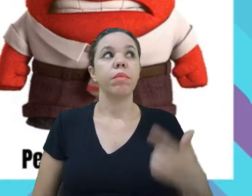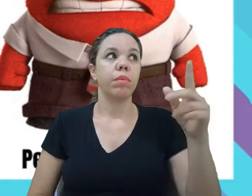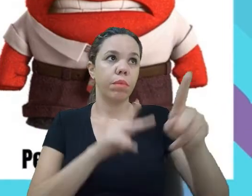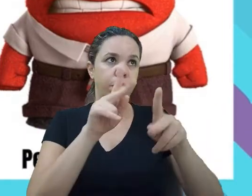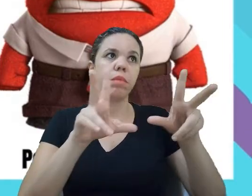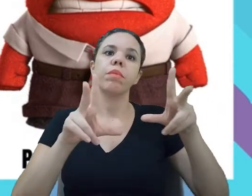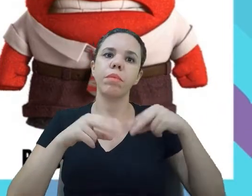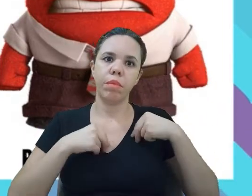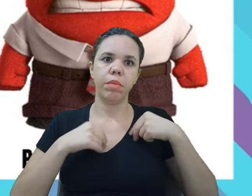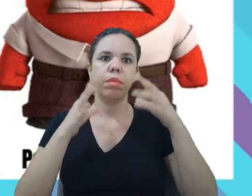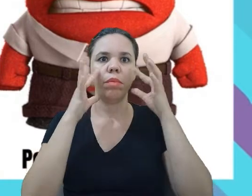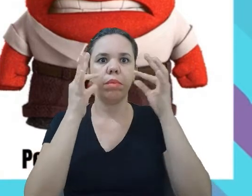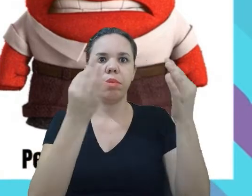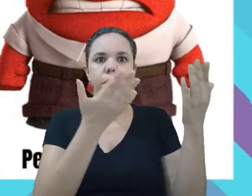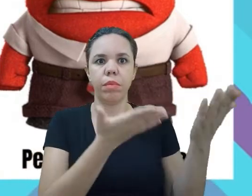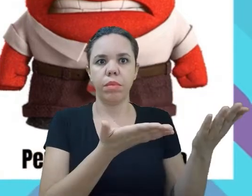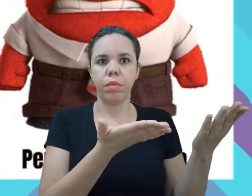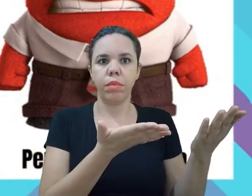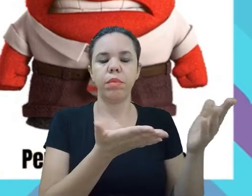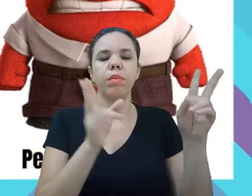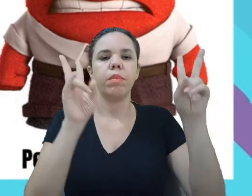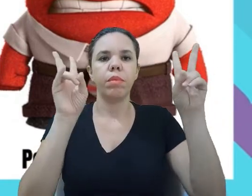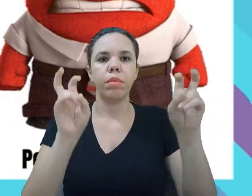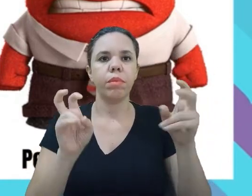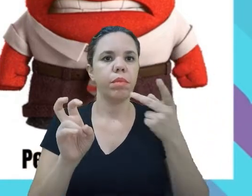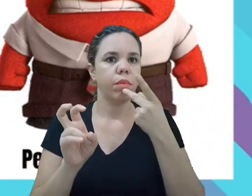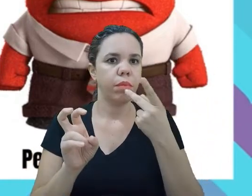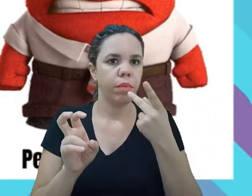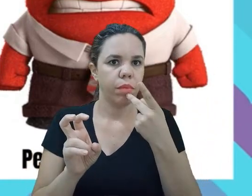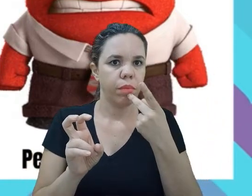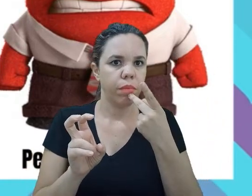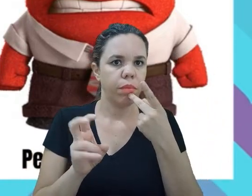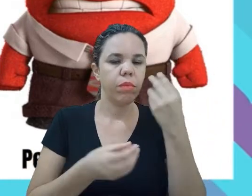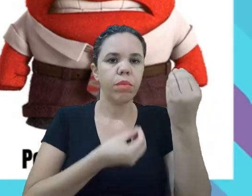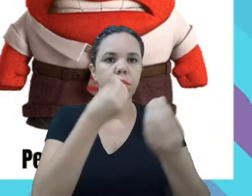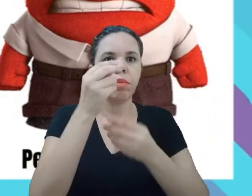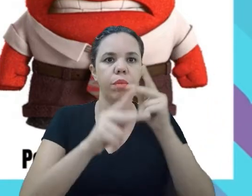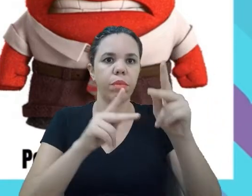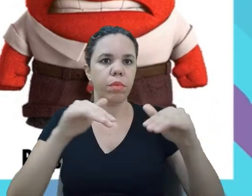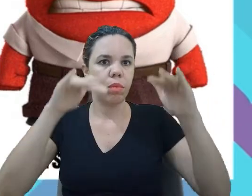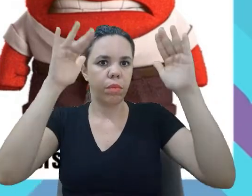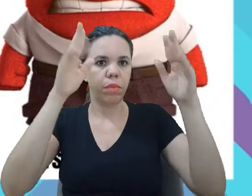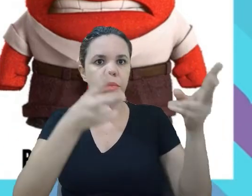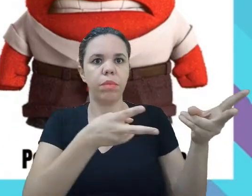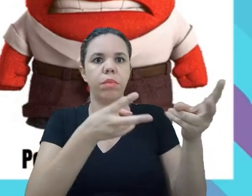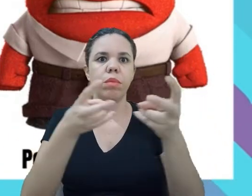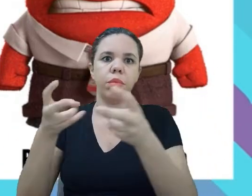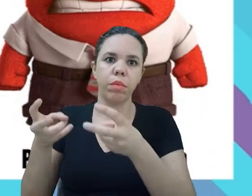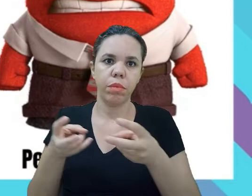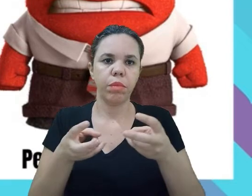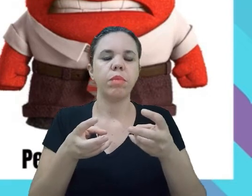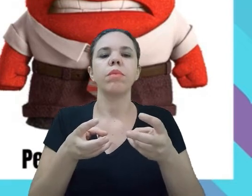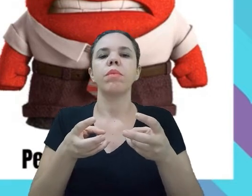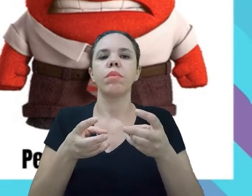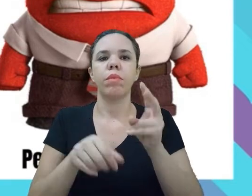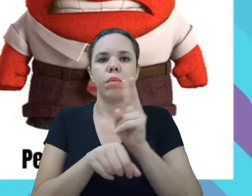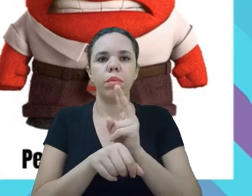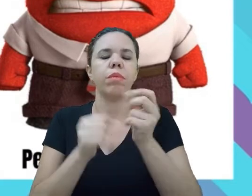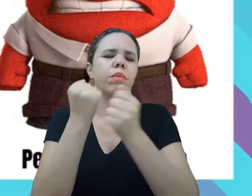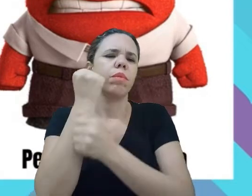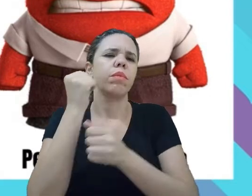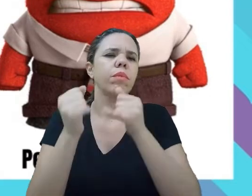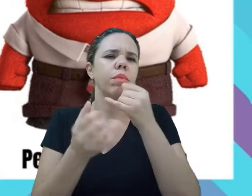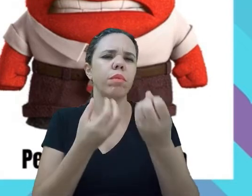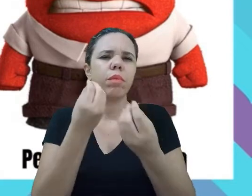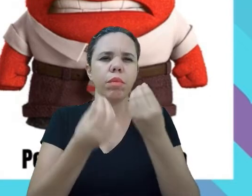criança. Porque se ele humilha, se ele xinga, entre aspas, xinga